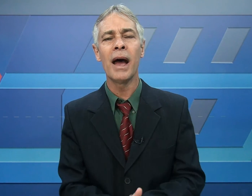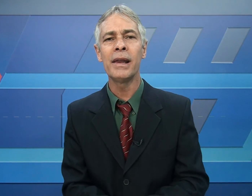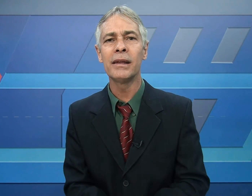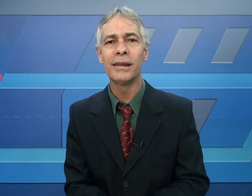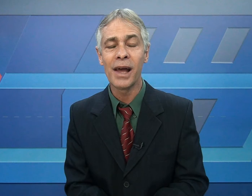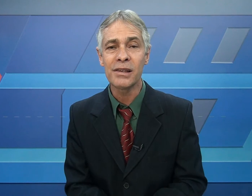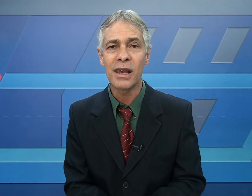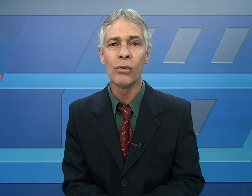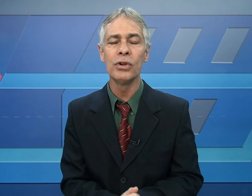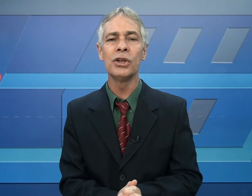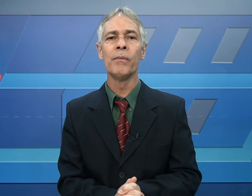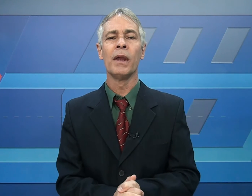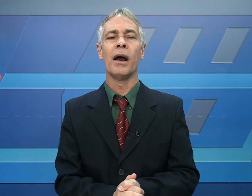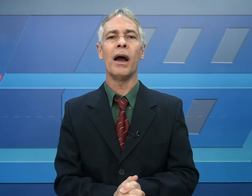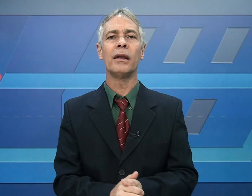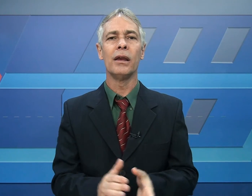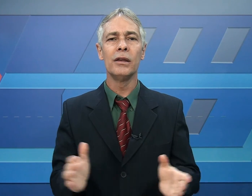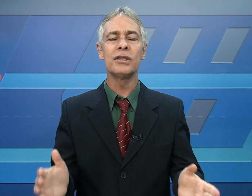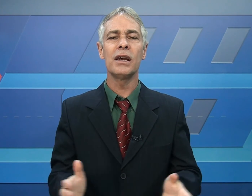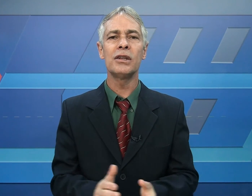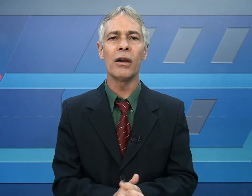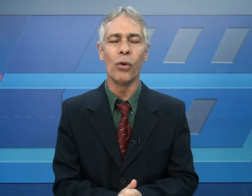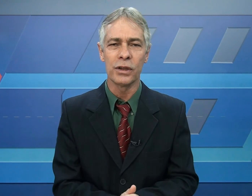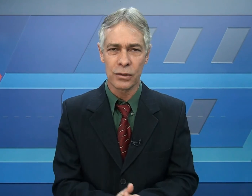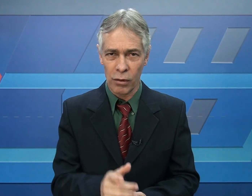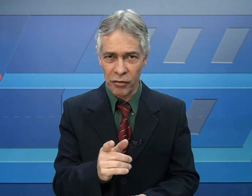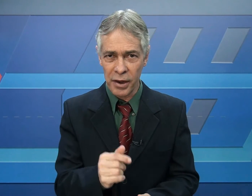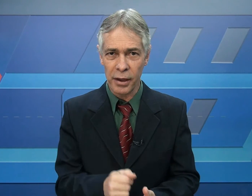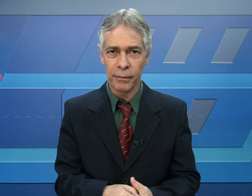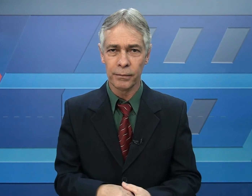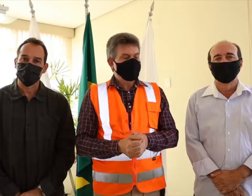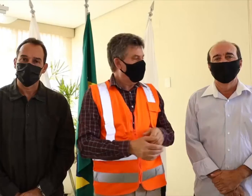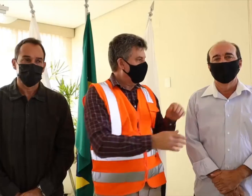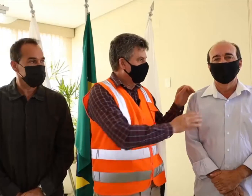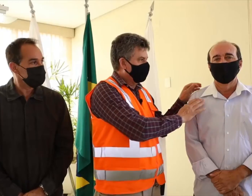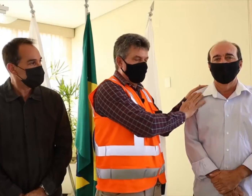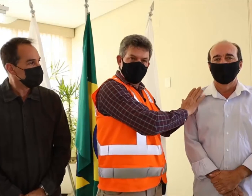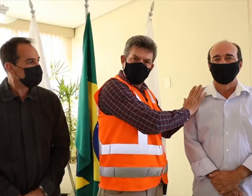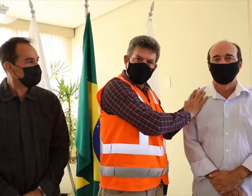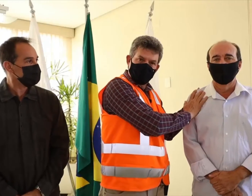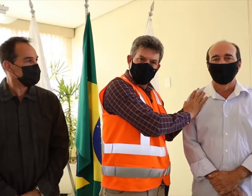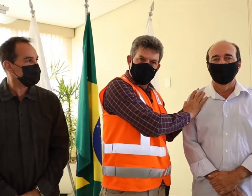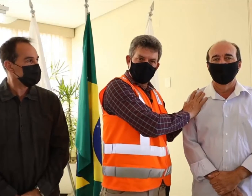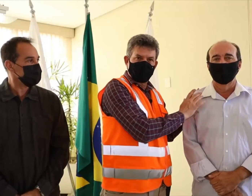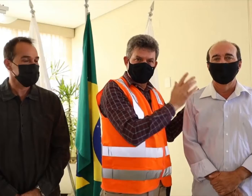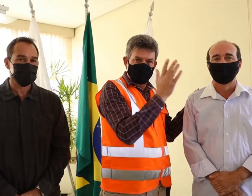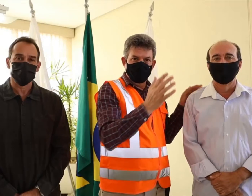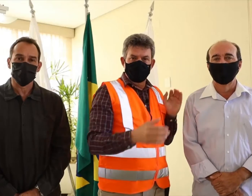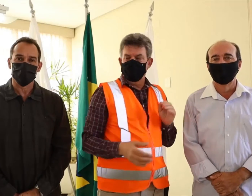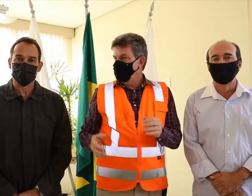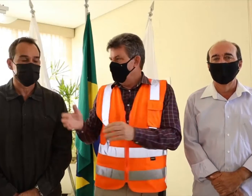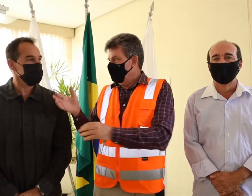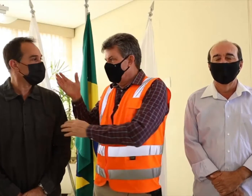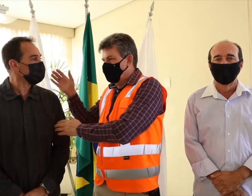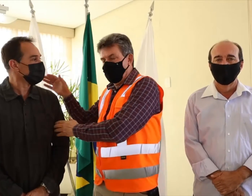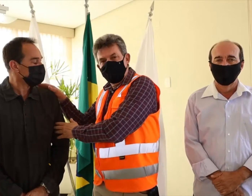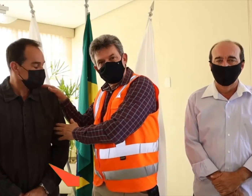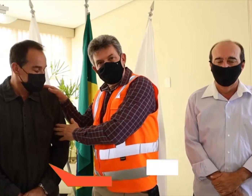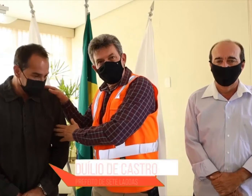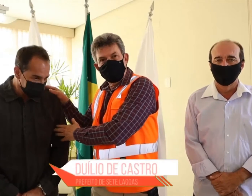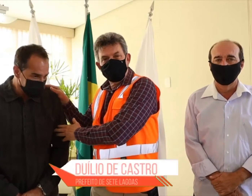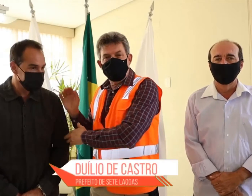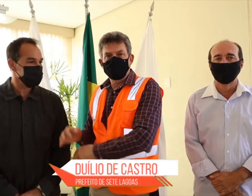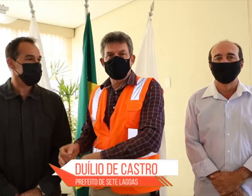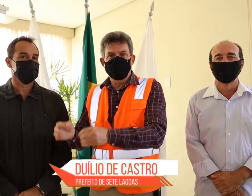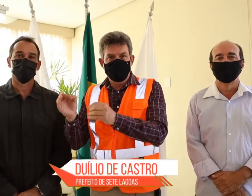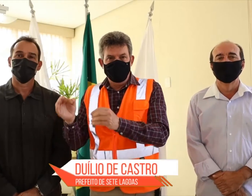usado na área da saúde aqui de Sete Lagoas. Confere aí. Estou aqui ao lado do vereador Heraldo da Saúde, estou ao lado